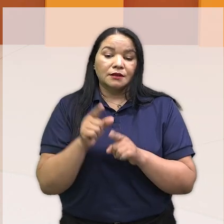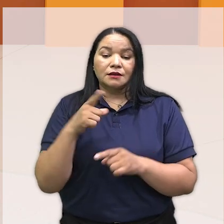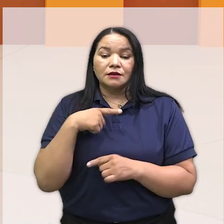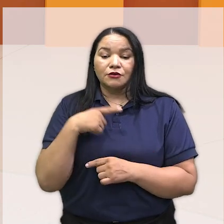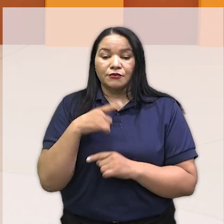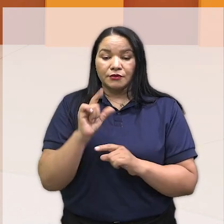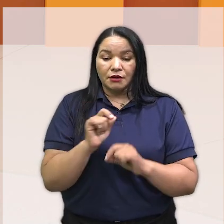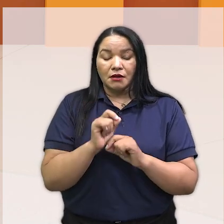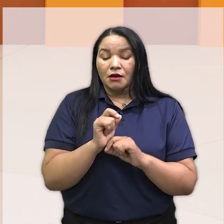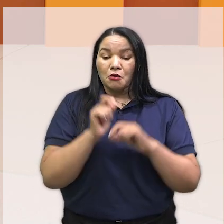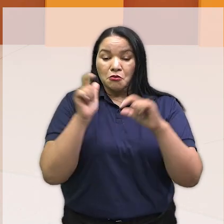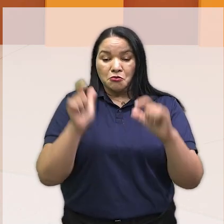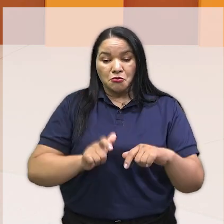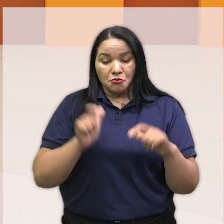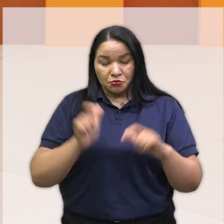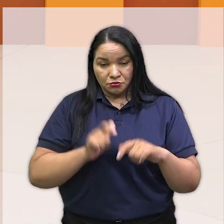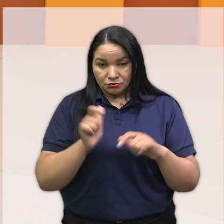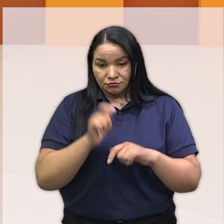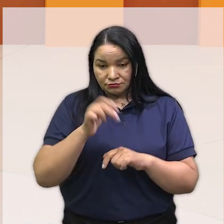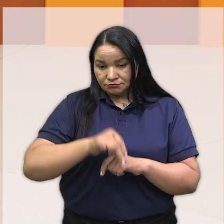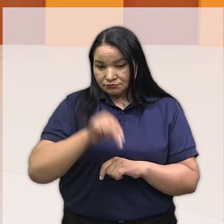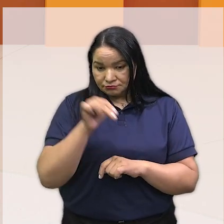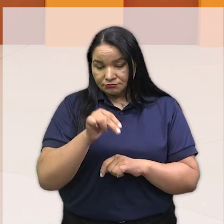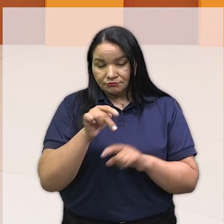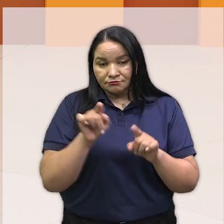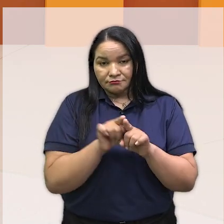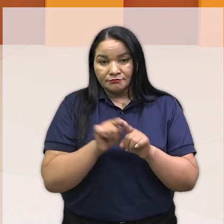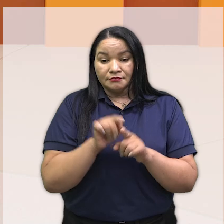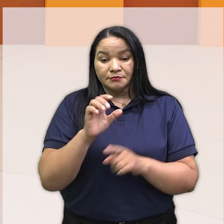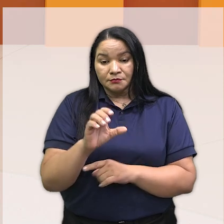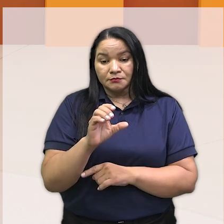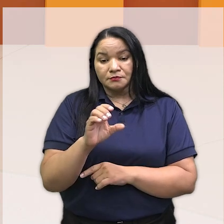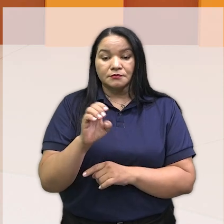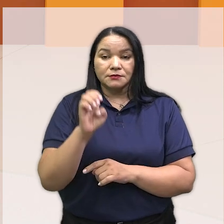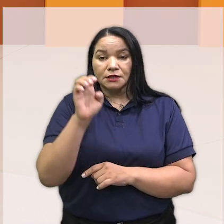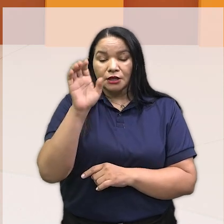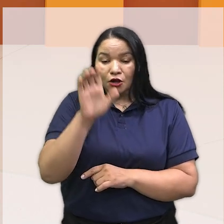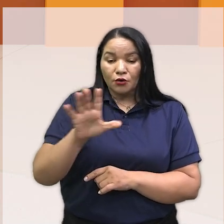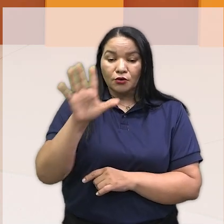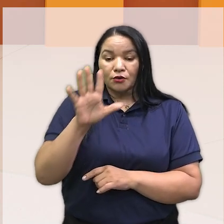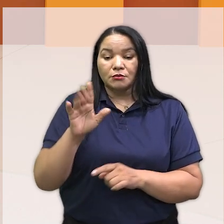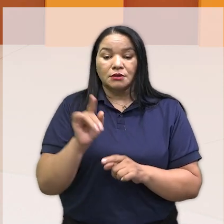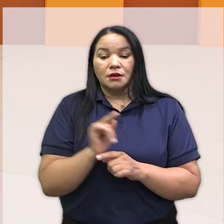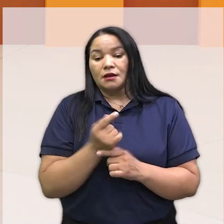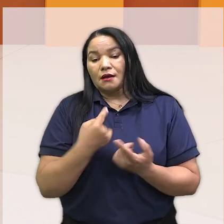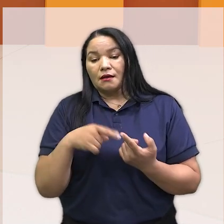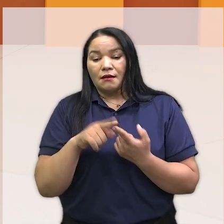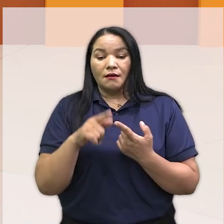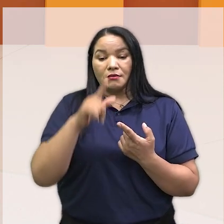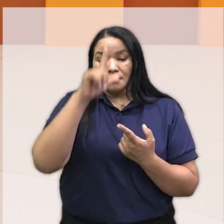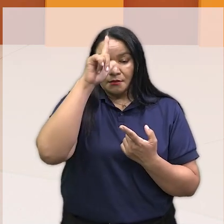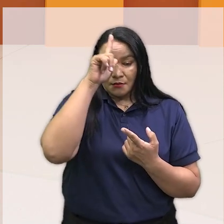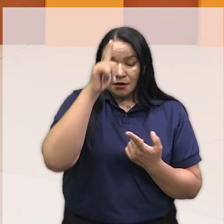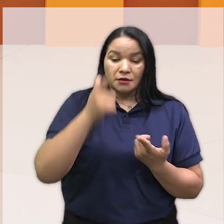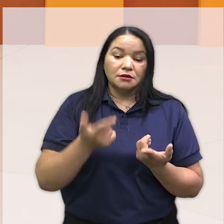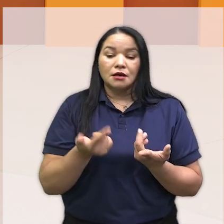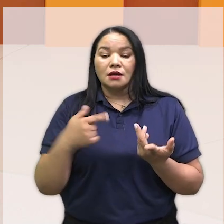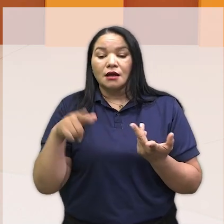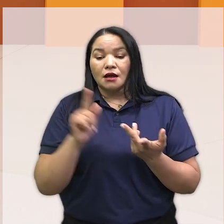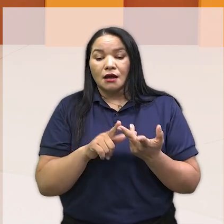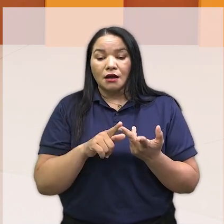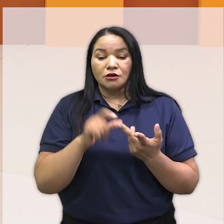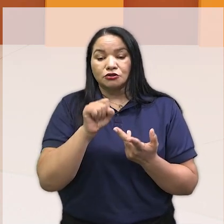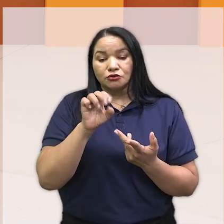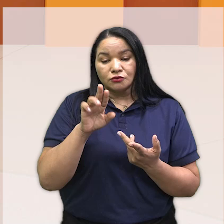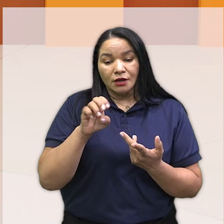encontrados principalmente em regiões do norte e do centro da Europa, incluindo a Alemanha, a